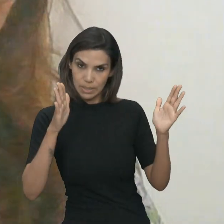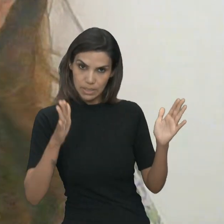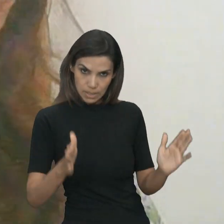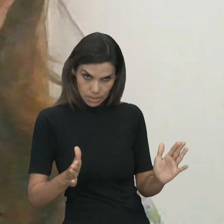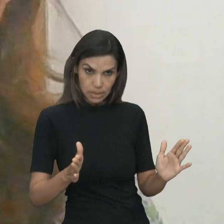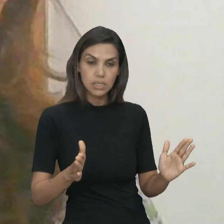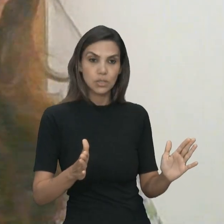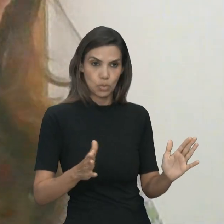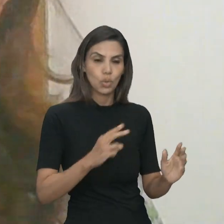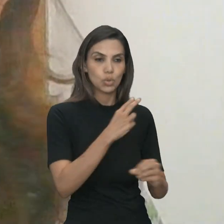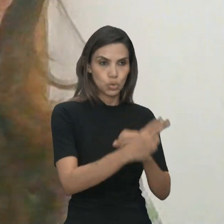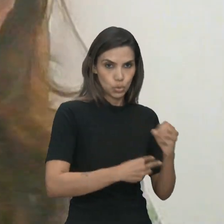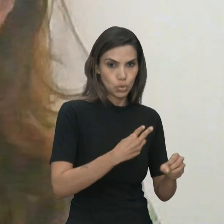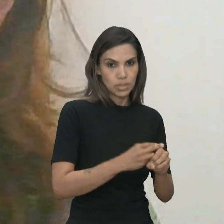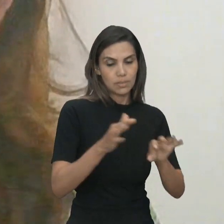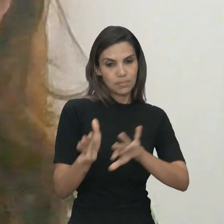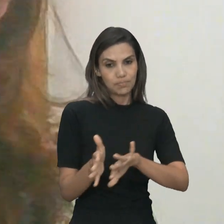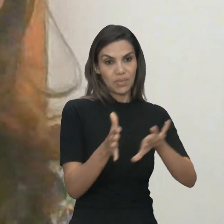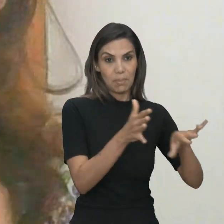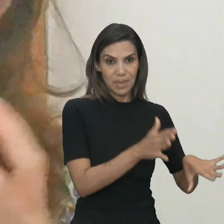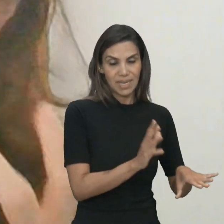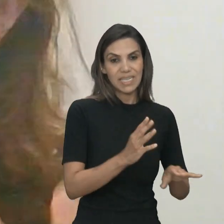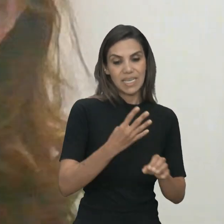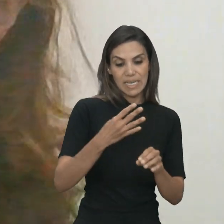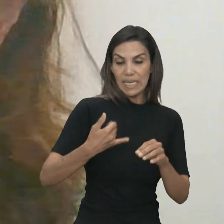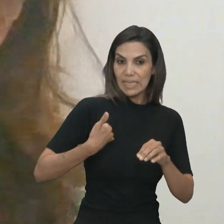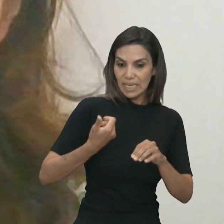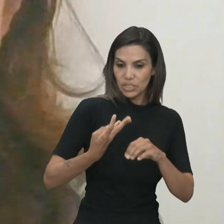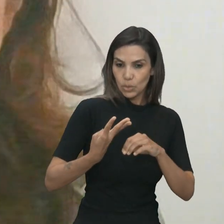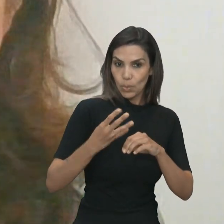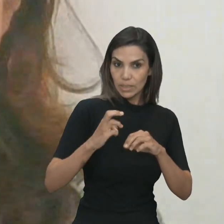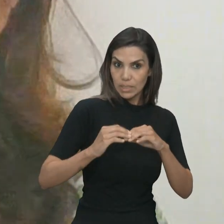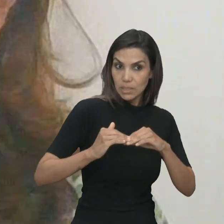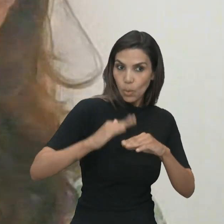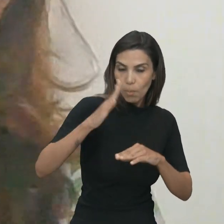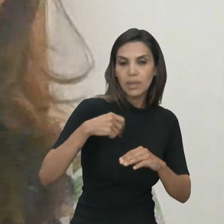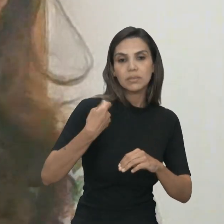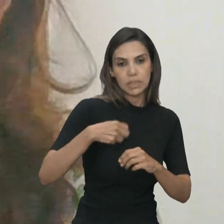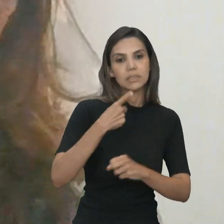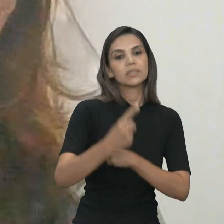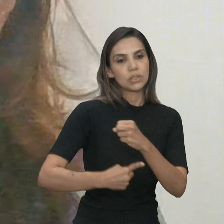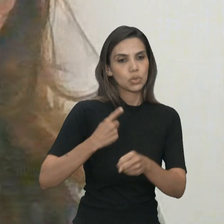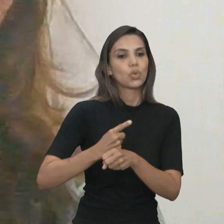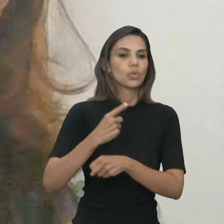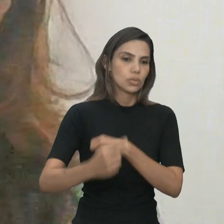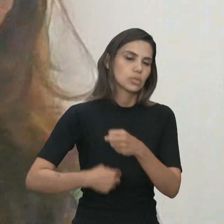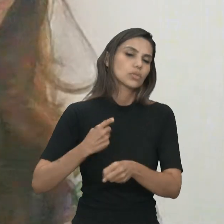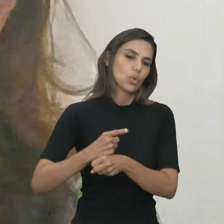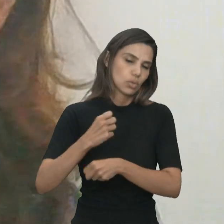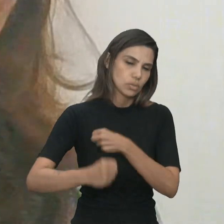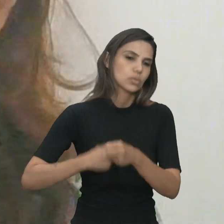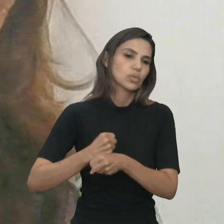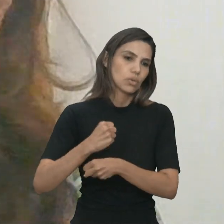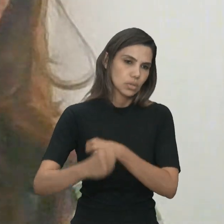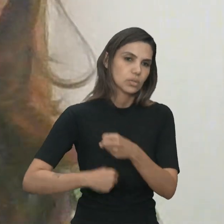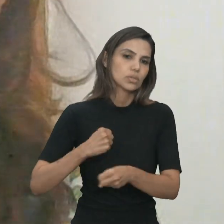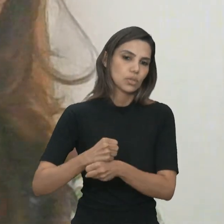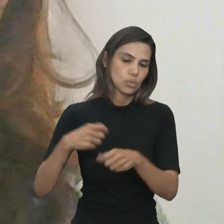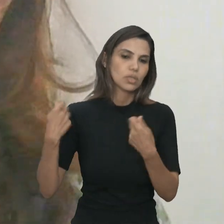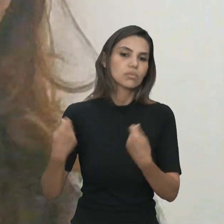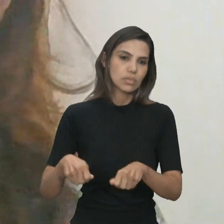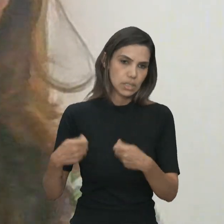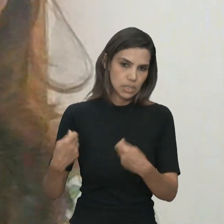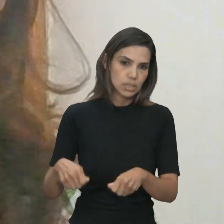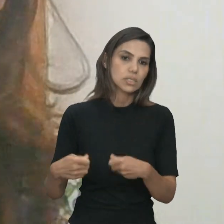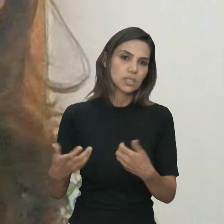mais de 45 anos, ele é um exame anual. E dependendo da situação, né, da exposição a algum tipo de risco, ele também passa a ser um